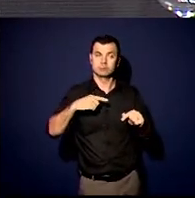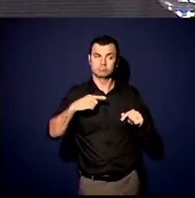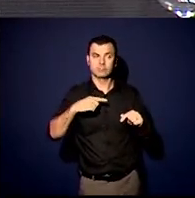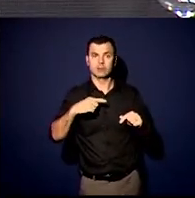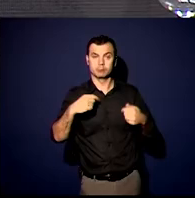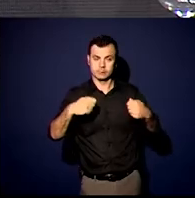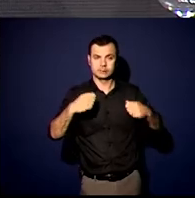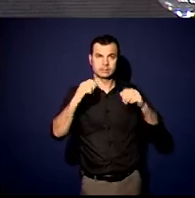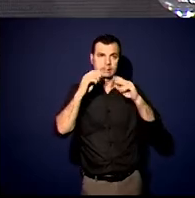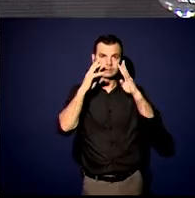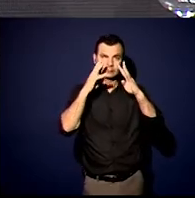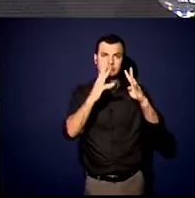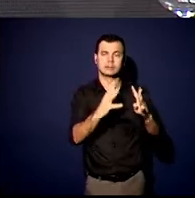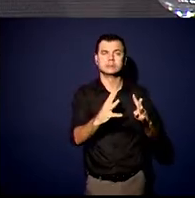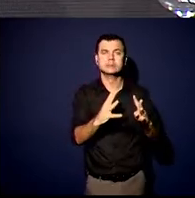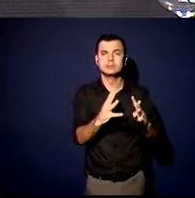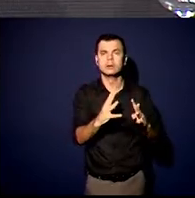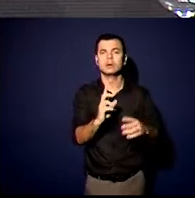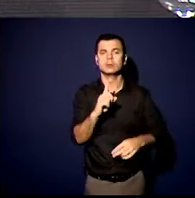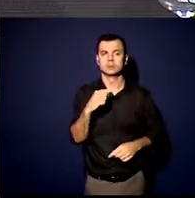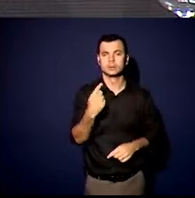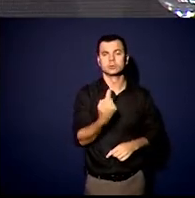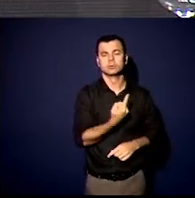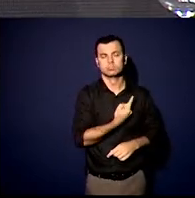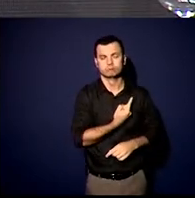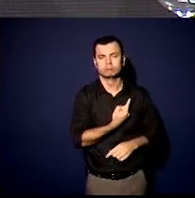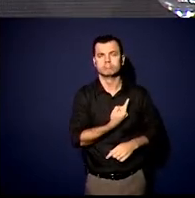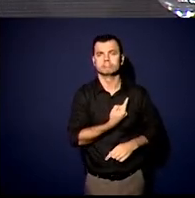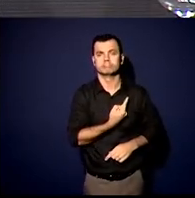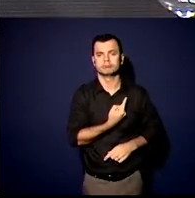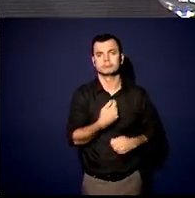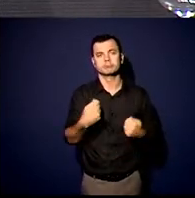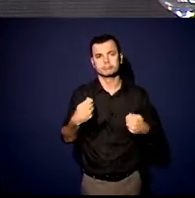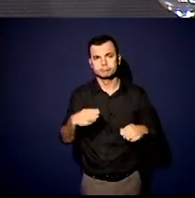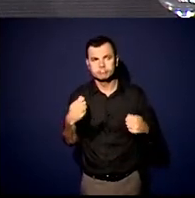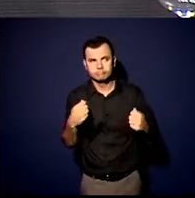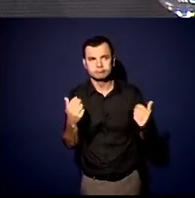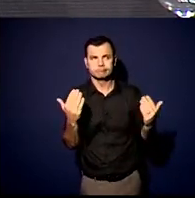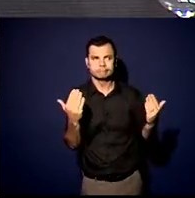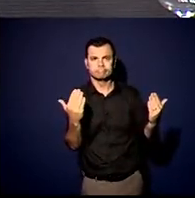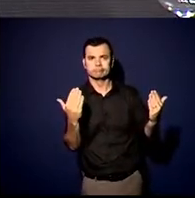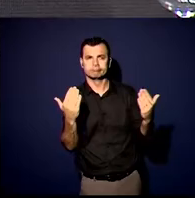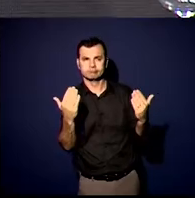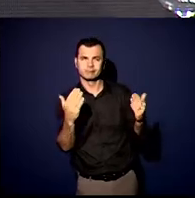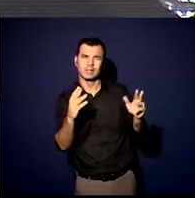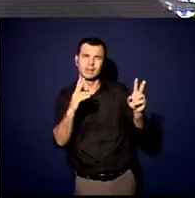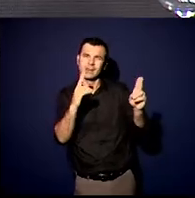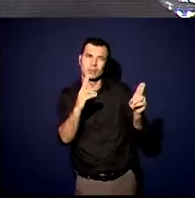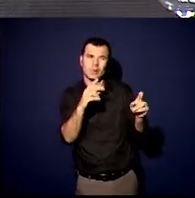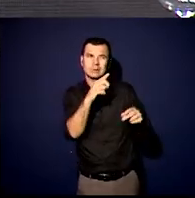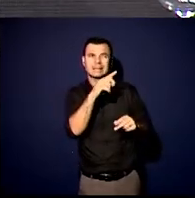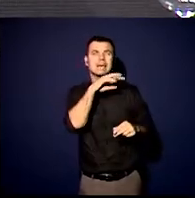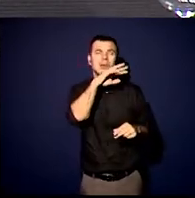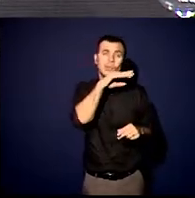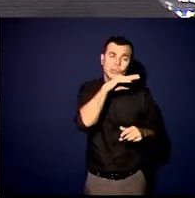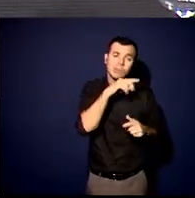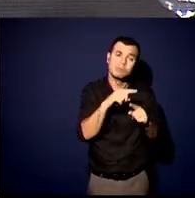nós vamos ter que lidar com isso como entre aspas um mal necessário